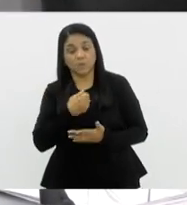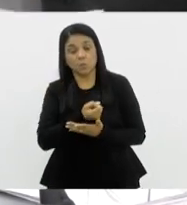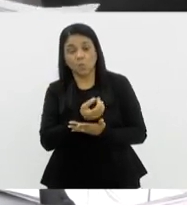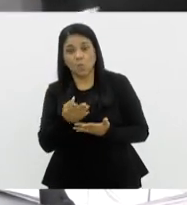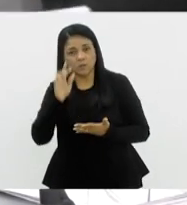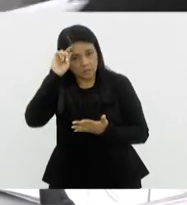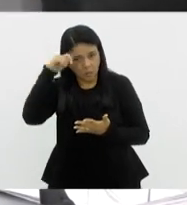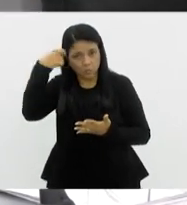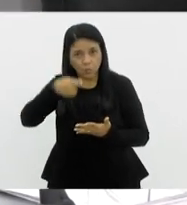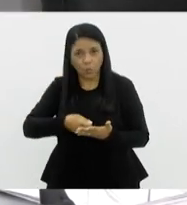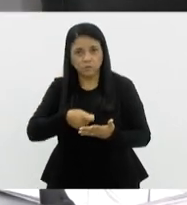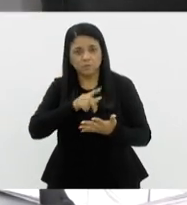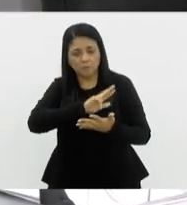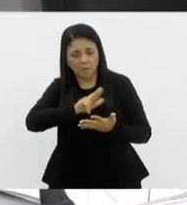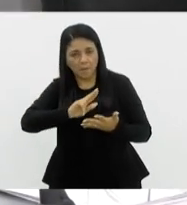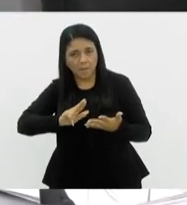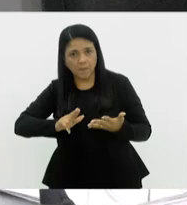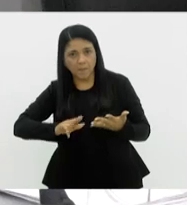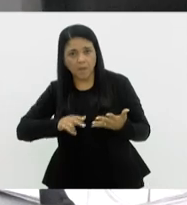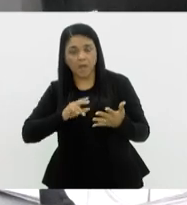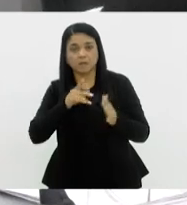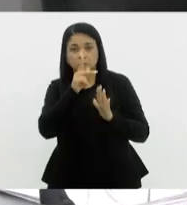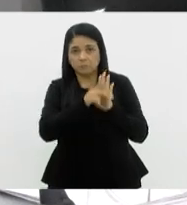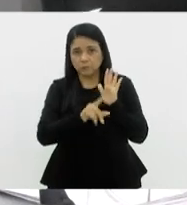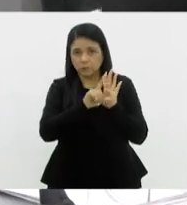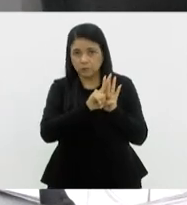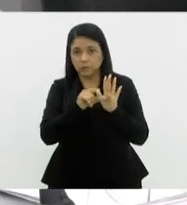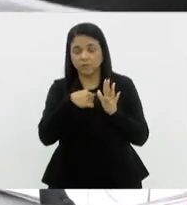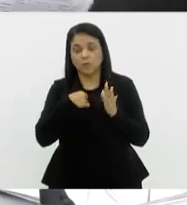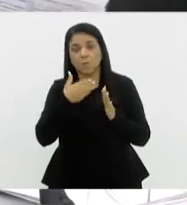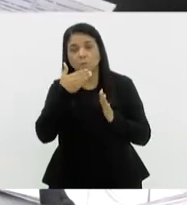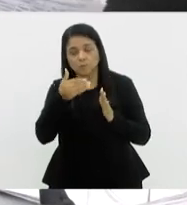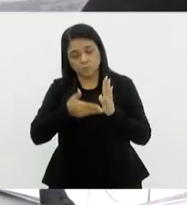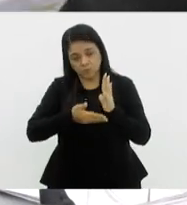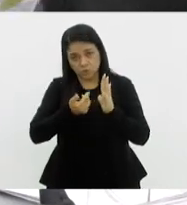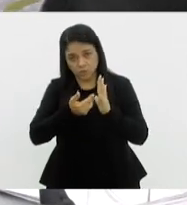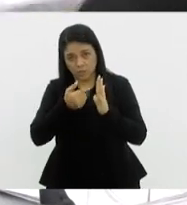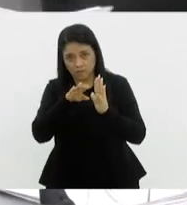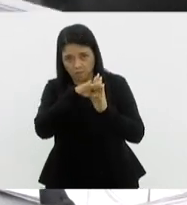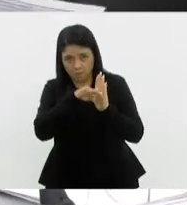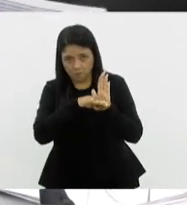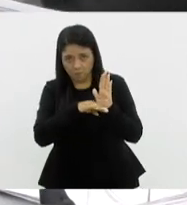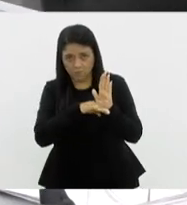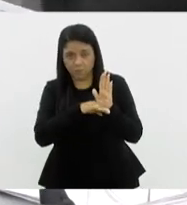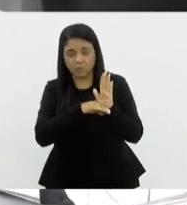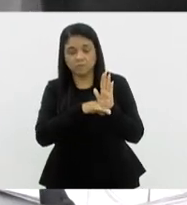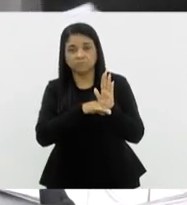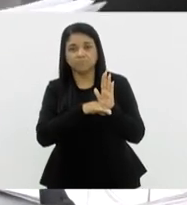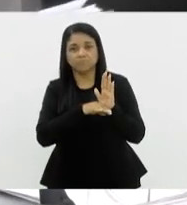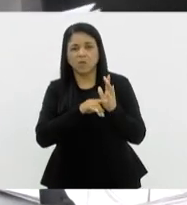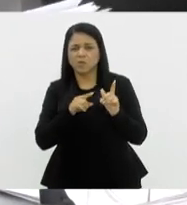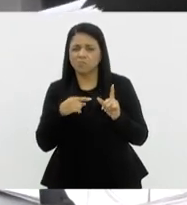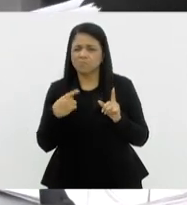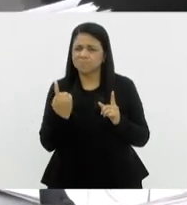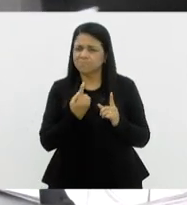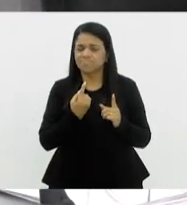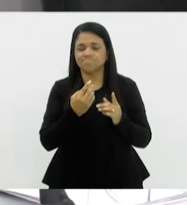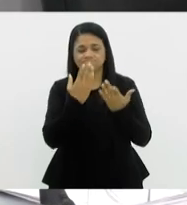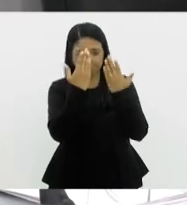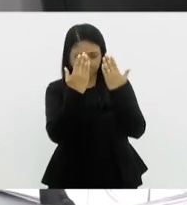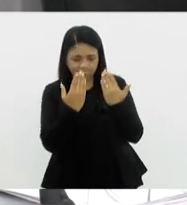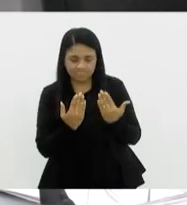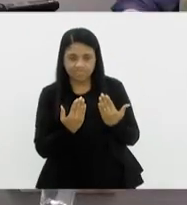autores, se a gente pode... Vou sugerir aqui uma retirada de pauta para que a gente possa fazer uma reanálise e